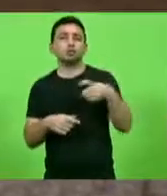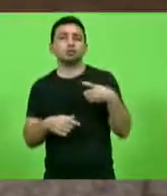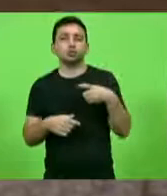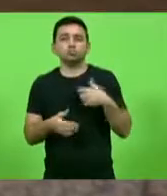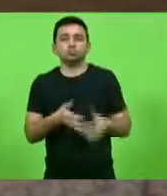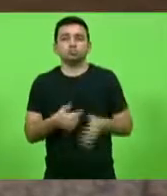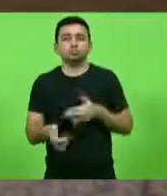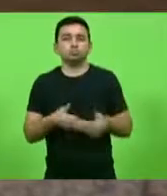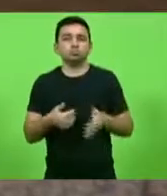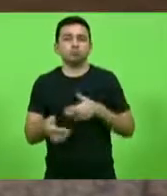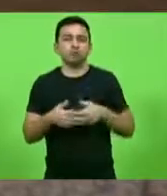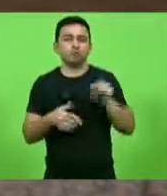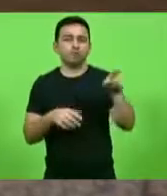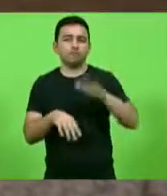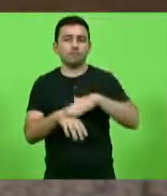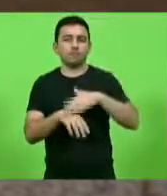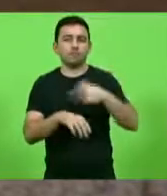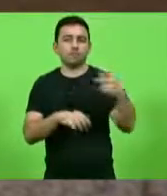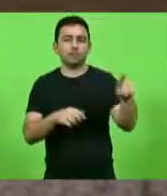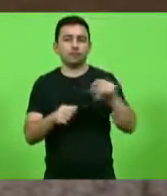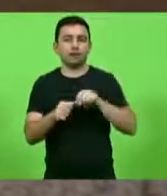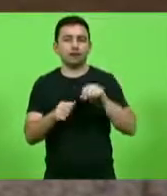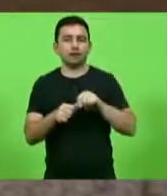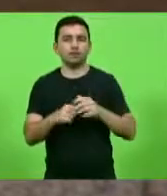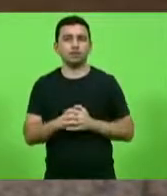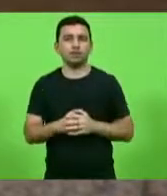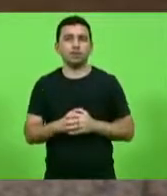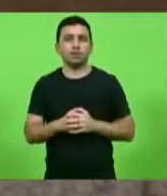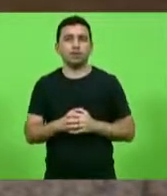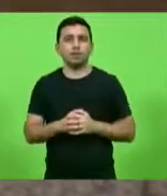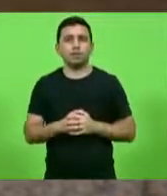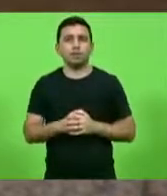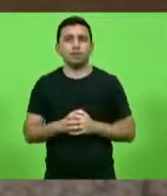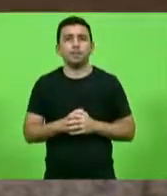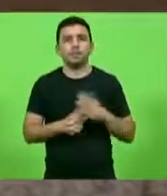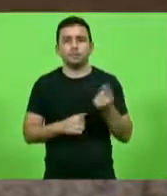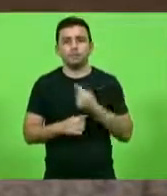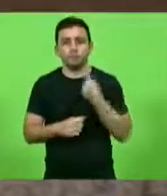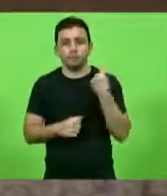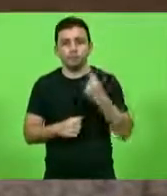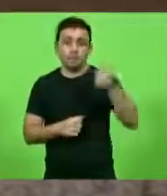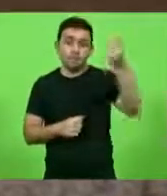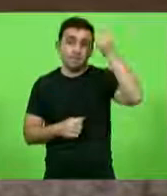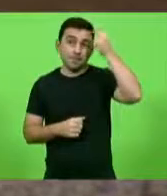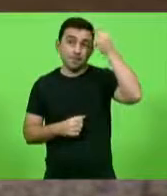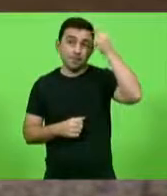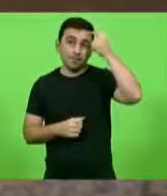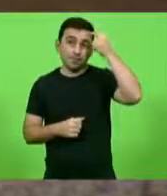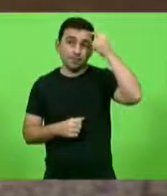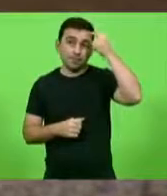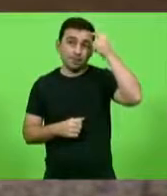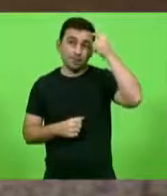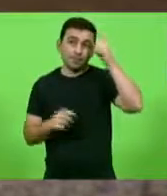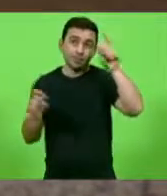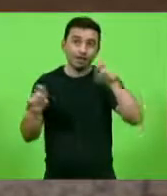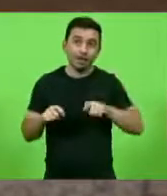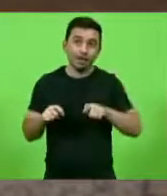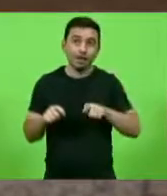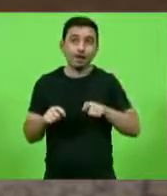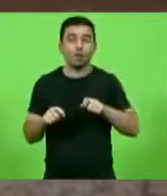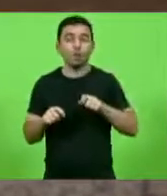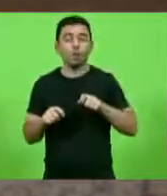vire executando as nossas boas ações. E nós não temos que pensar se elas são ou não praticáveis, se elas são ou